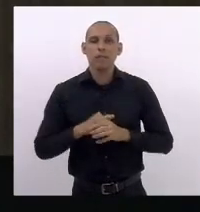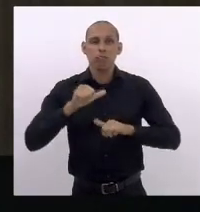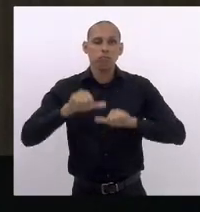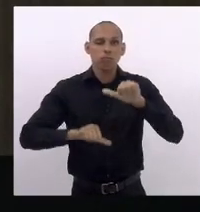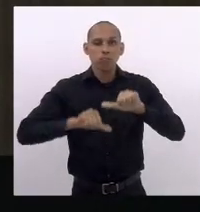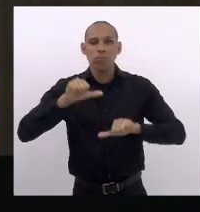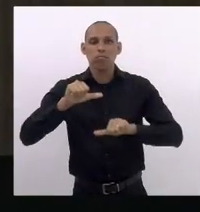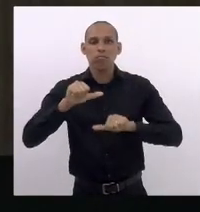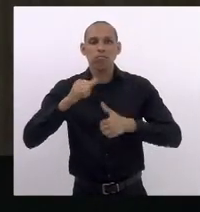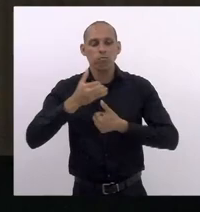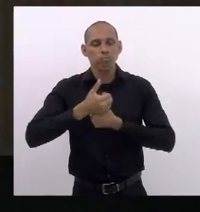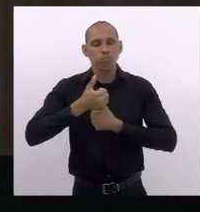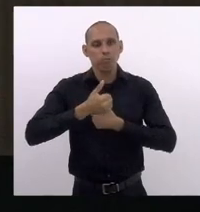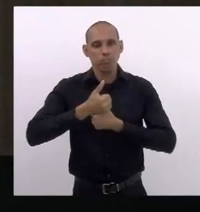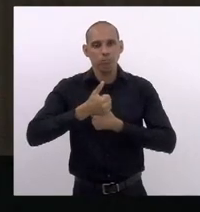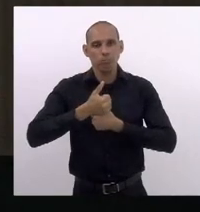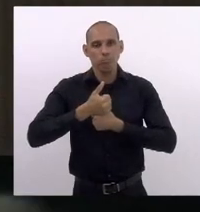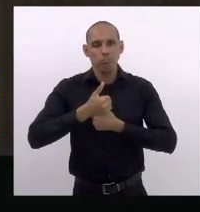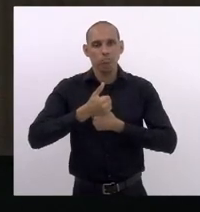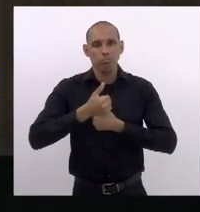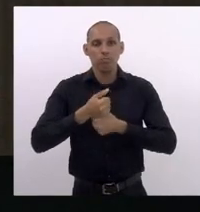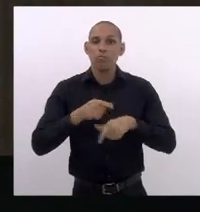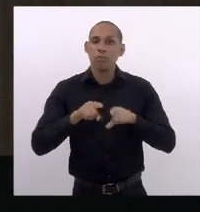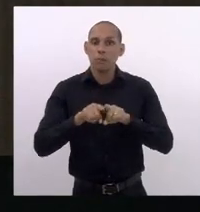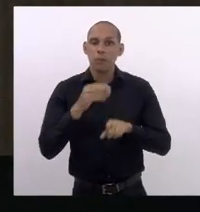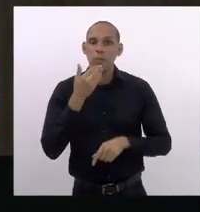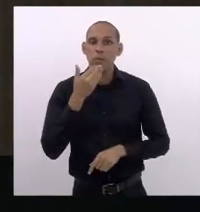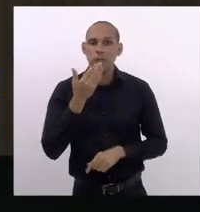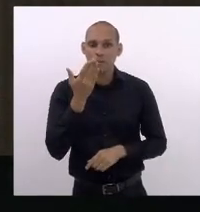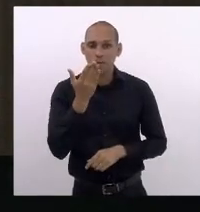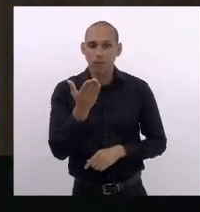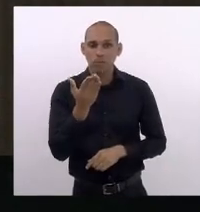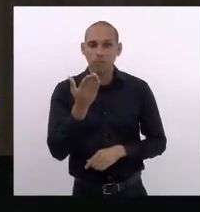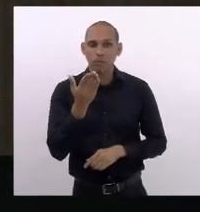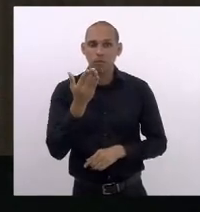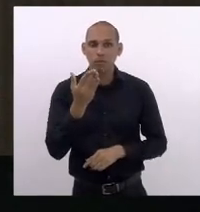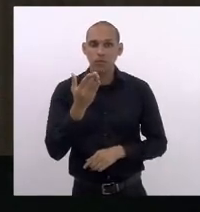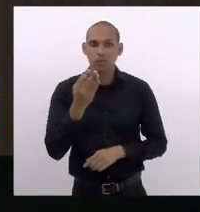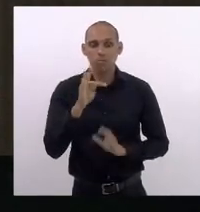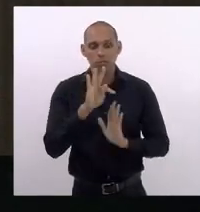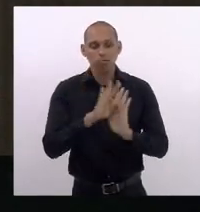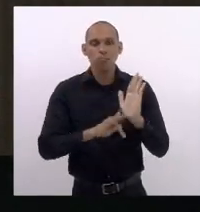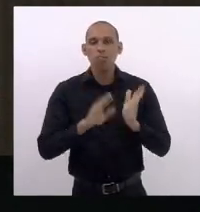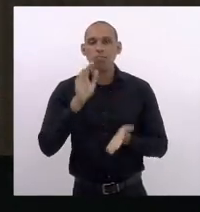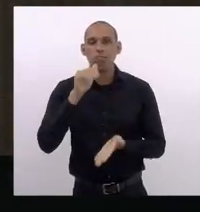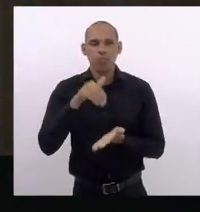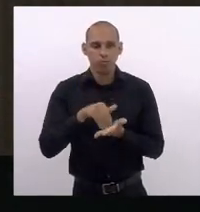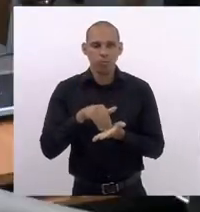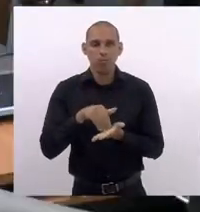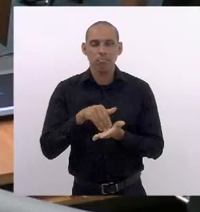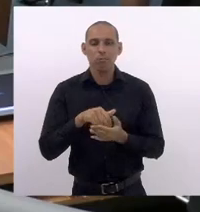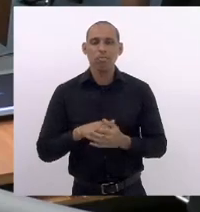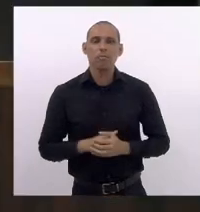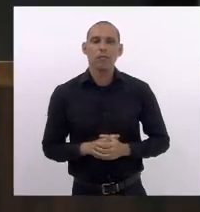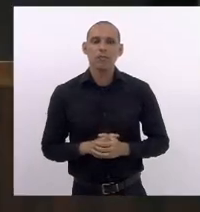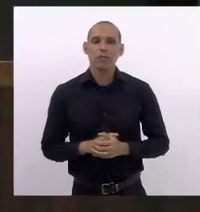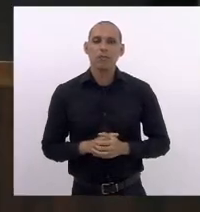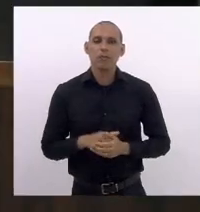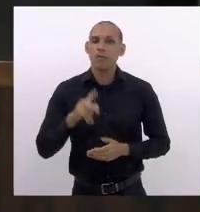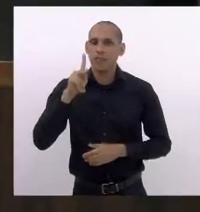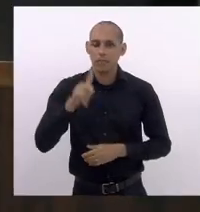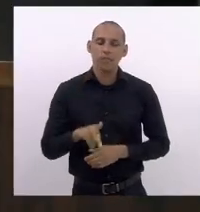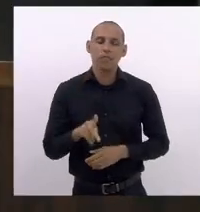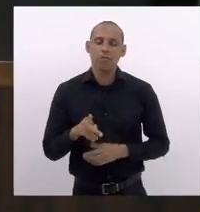transformando em substitutivo e pedindo a Vossa Excelência a forma final de redação. Que a presidência